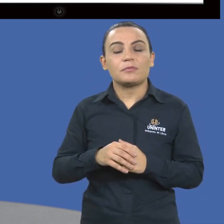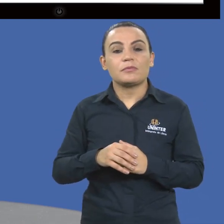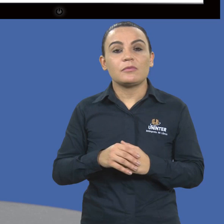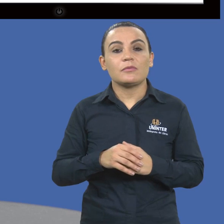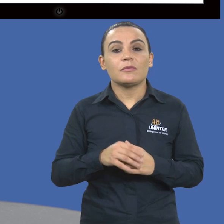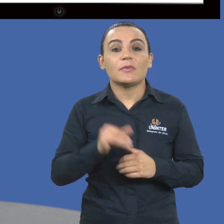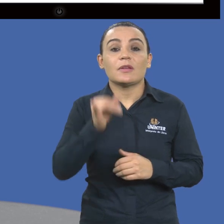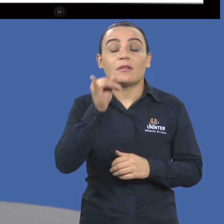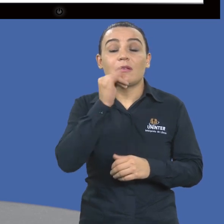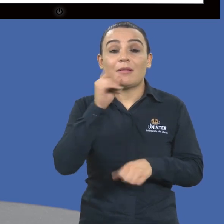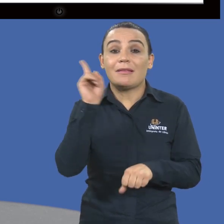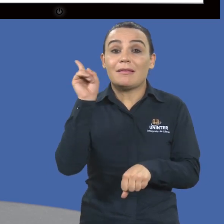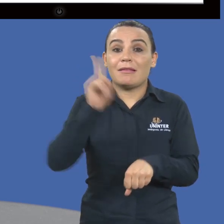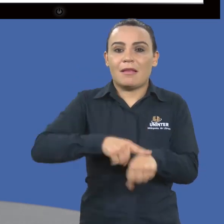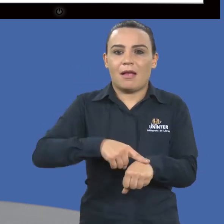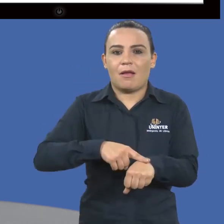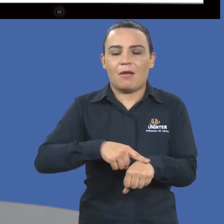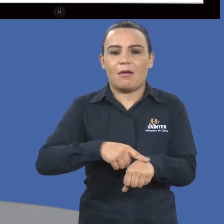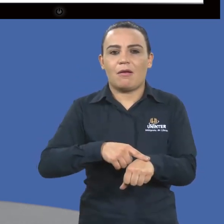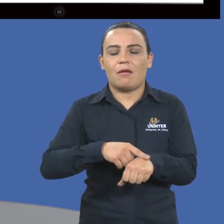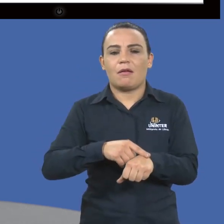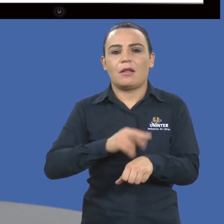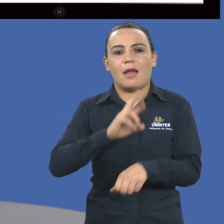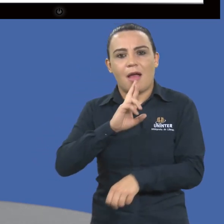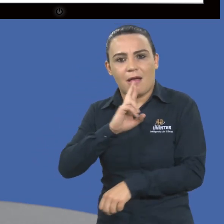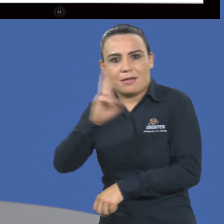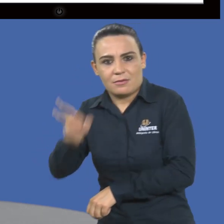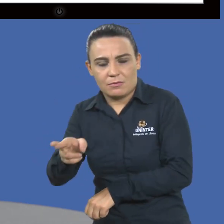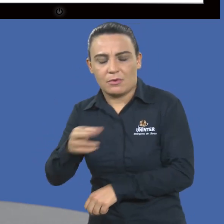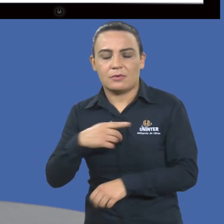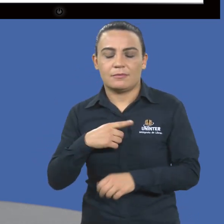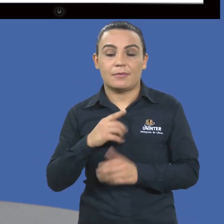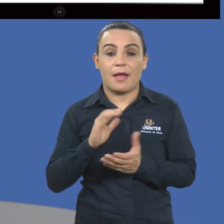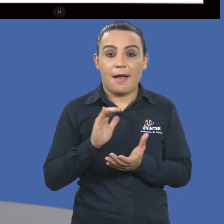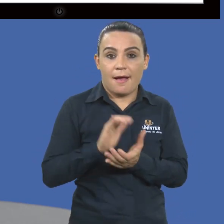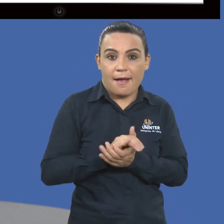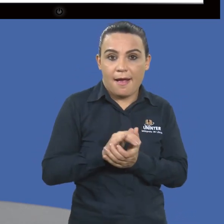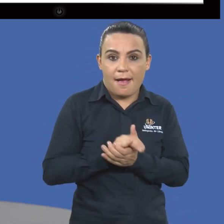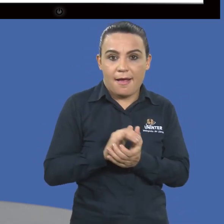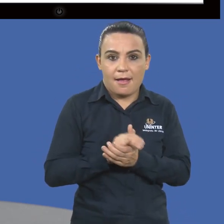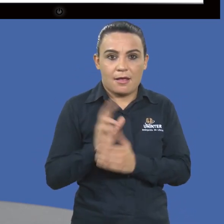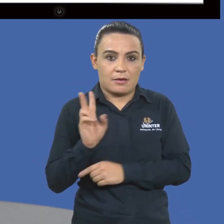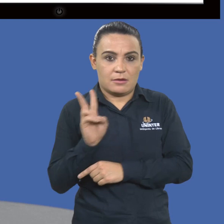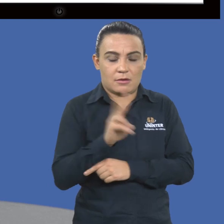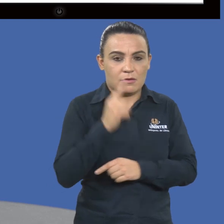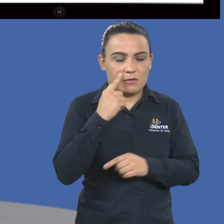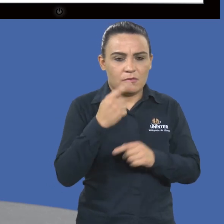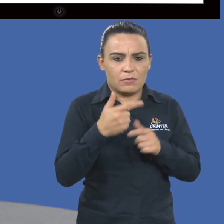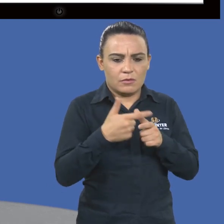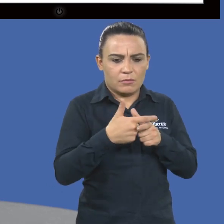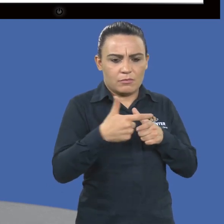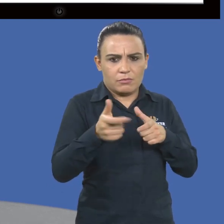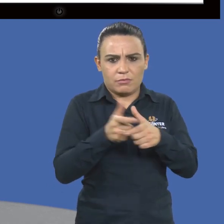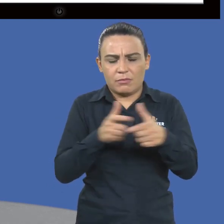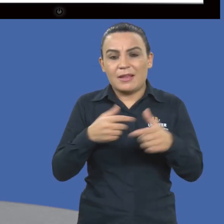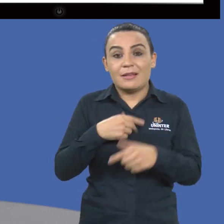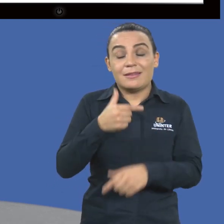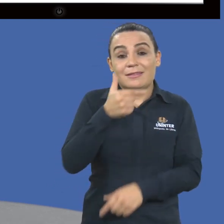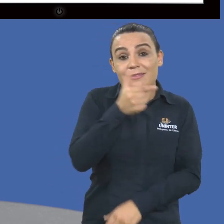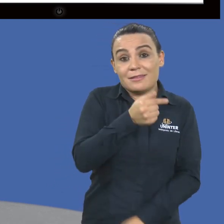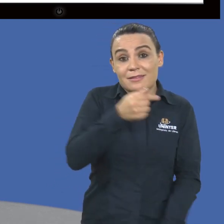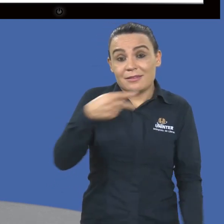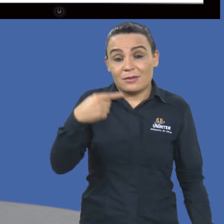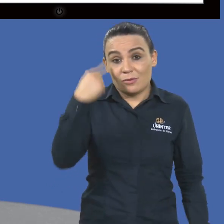cariótipo, às vezes no dia seguinte já quer saber o resultado. Não, não é bem assim. Vocês viram que fica crescendo pelo